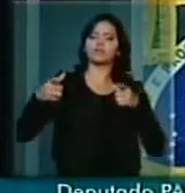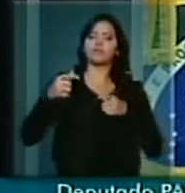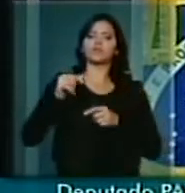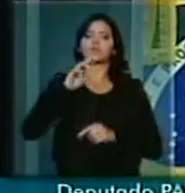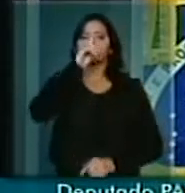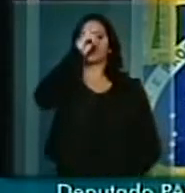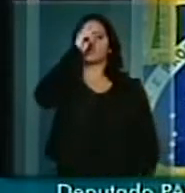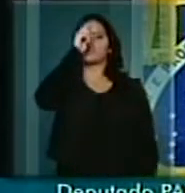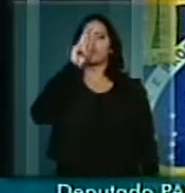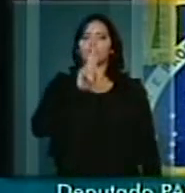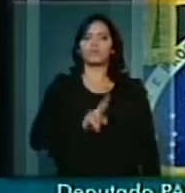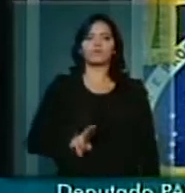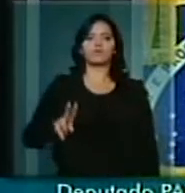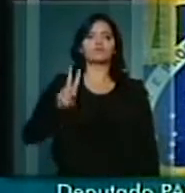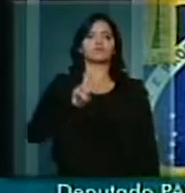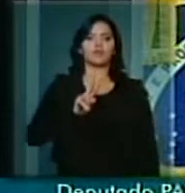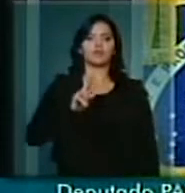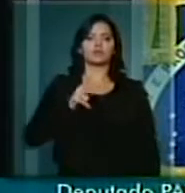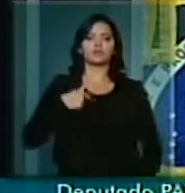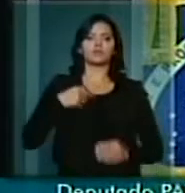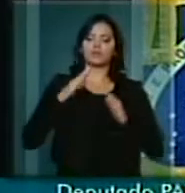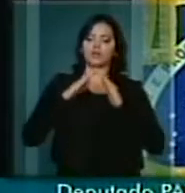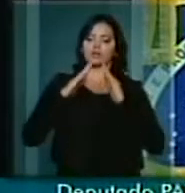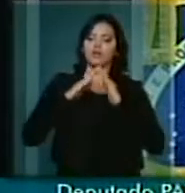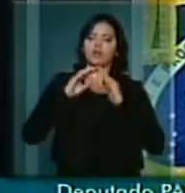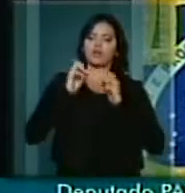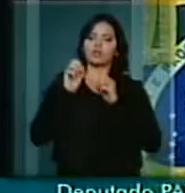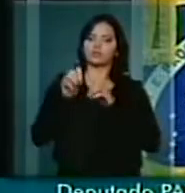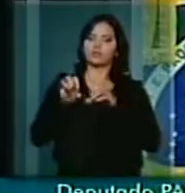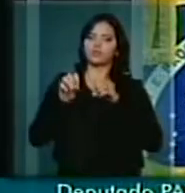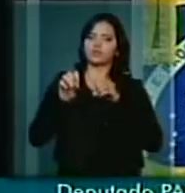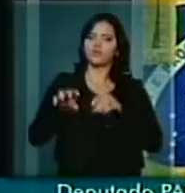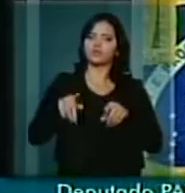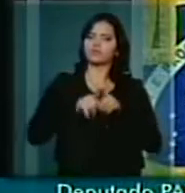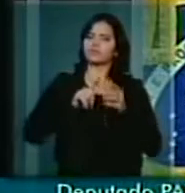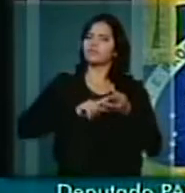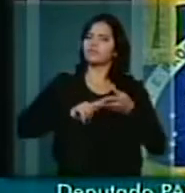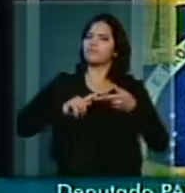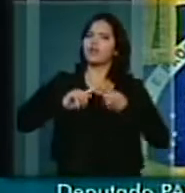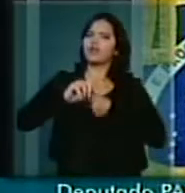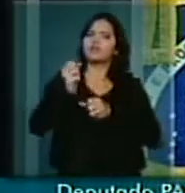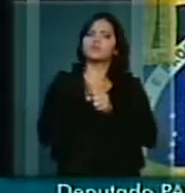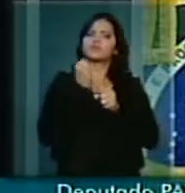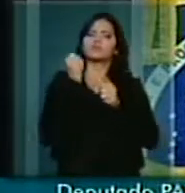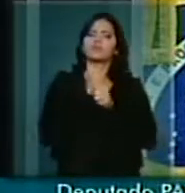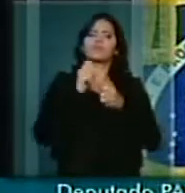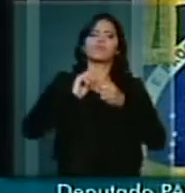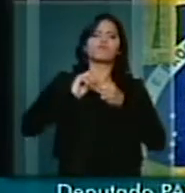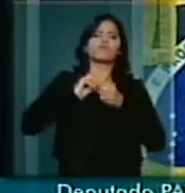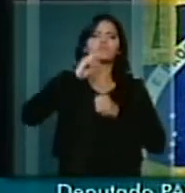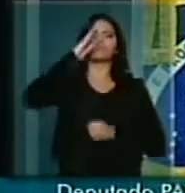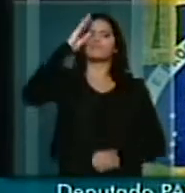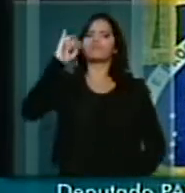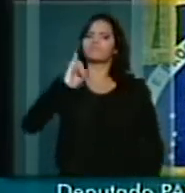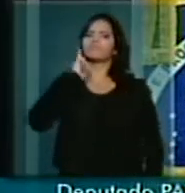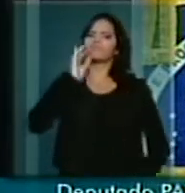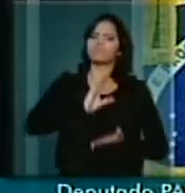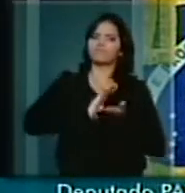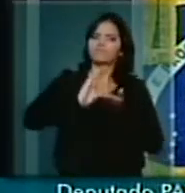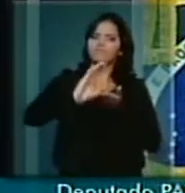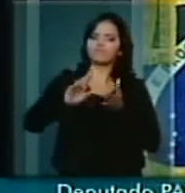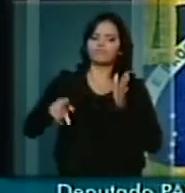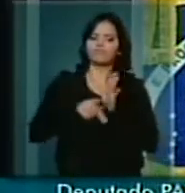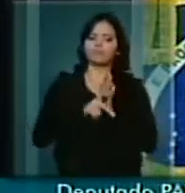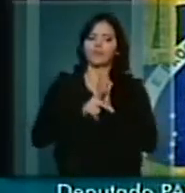universitário, da casa do estudante, e de tantas outras obras que foram fundamentais, investimentos que foram